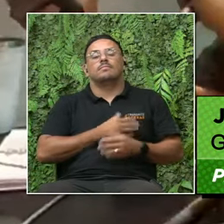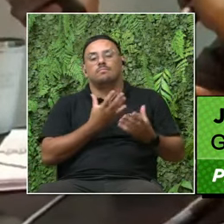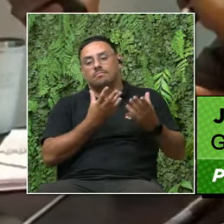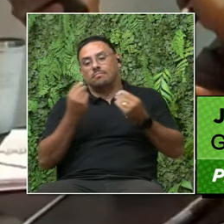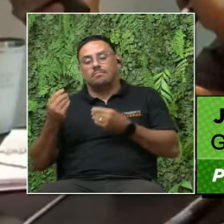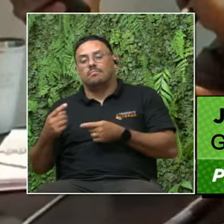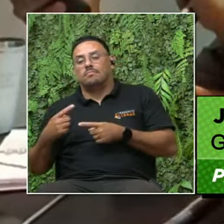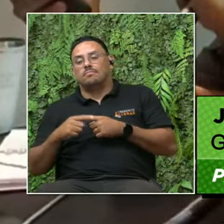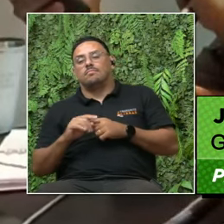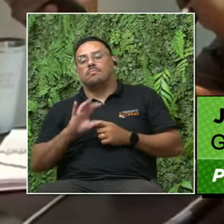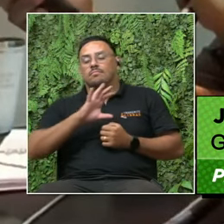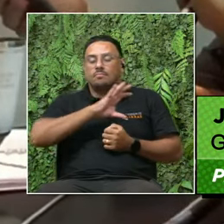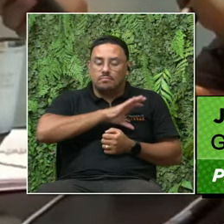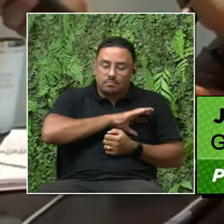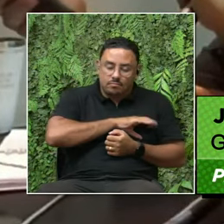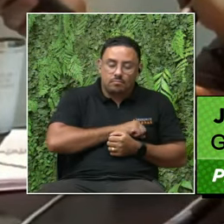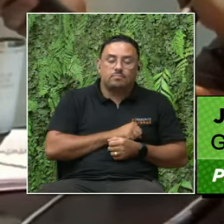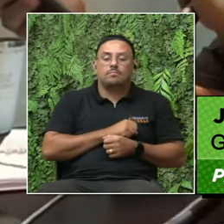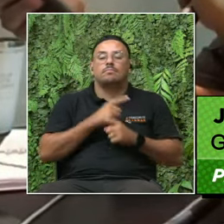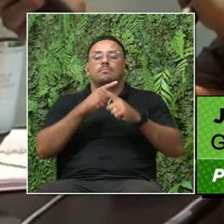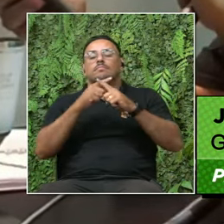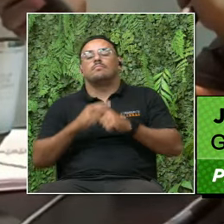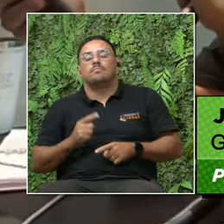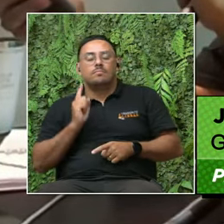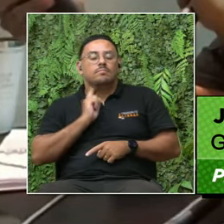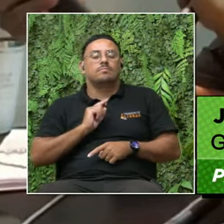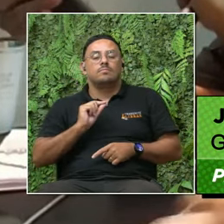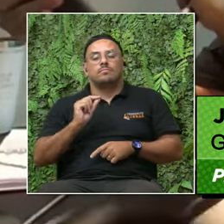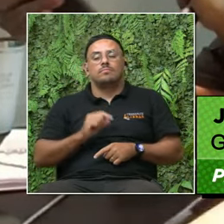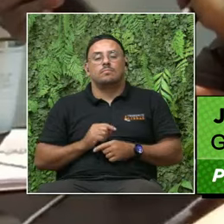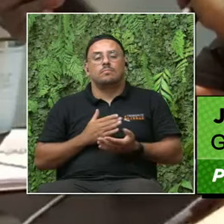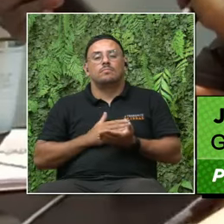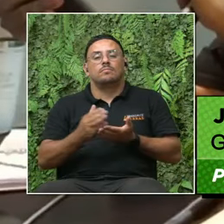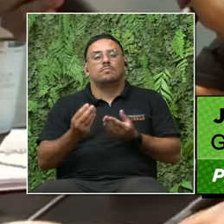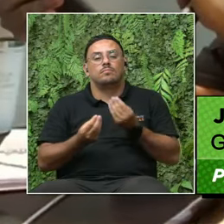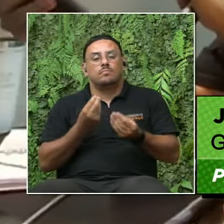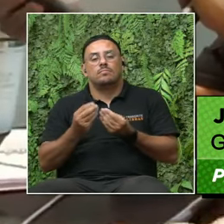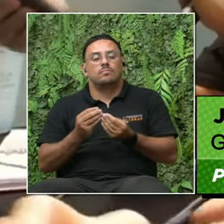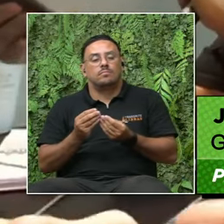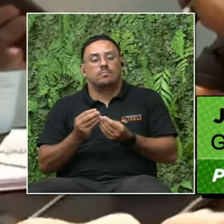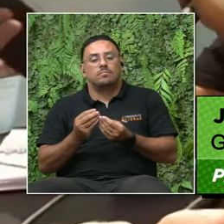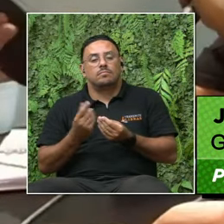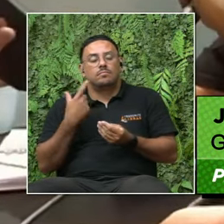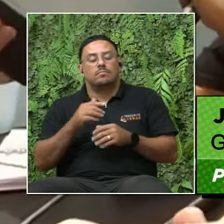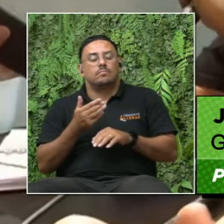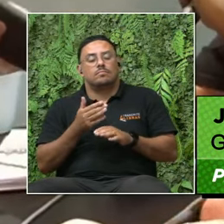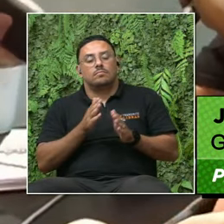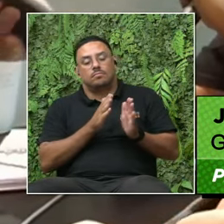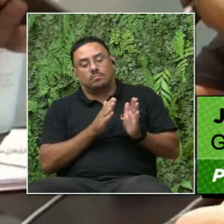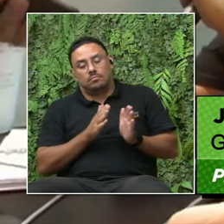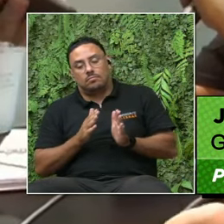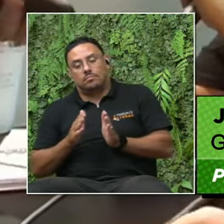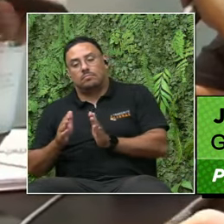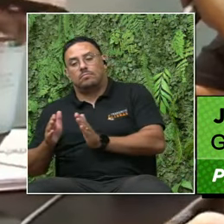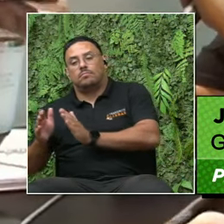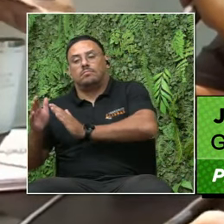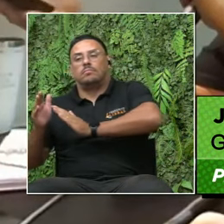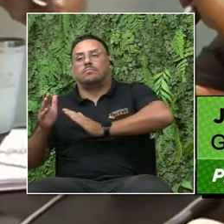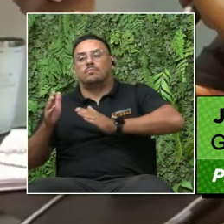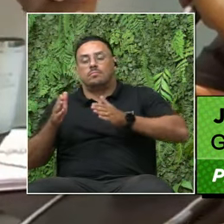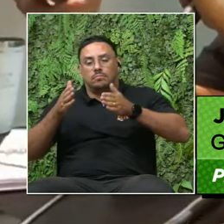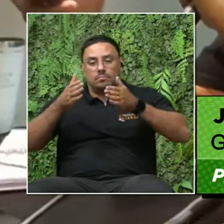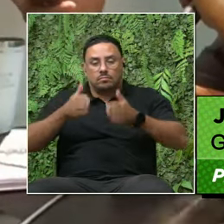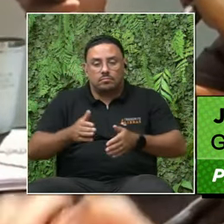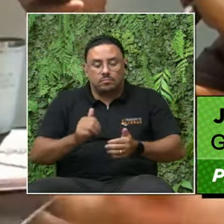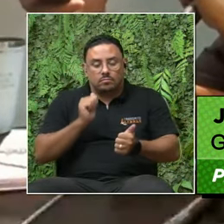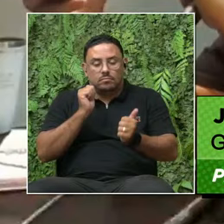Mineiro adoro o campeonato mineiro acho que é um esquenta excepcional pra temporada o time chega